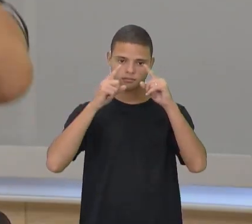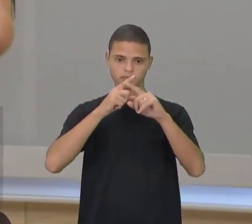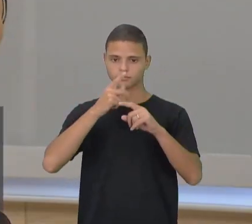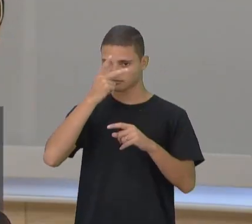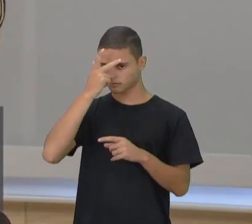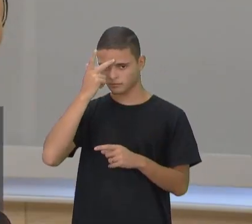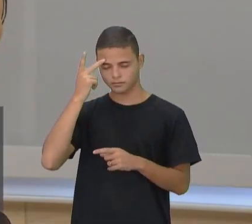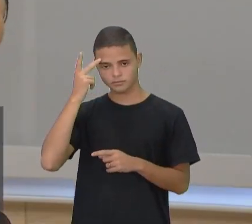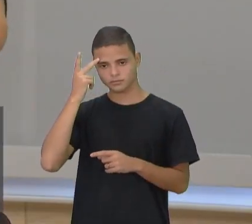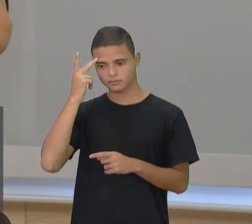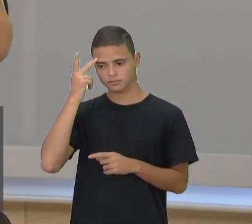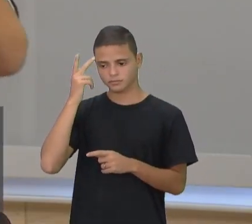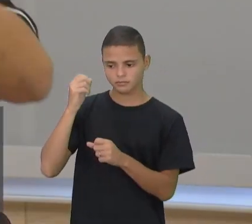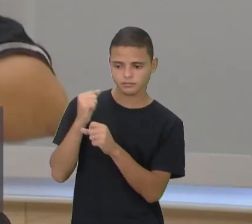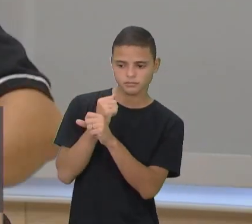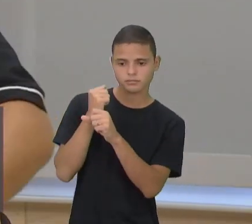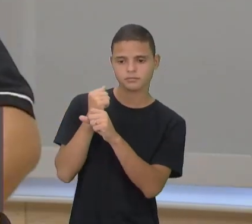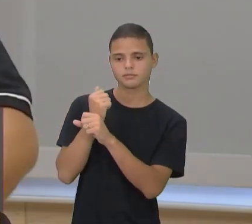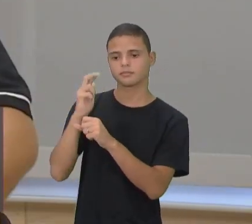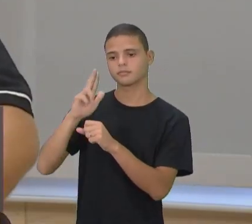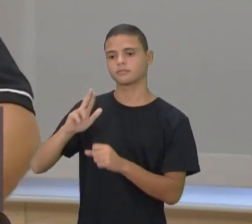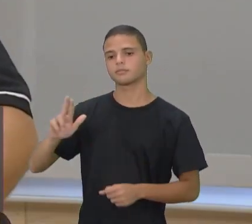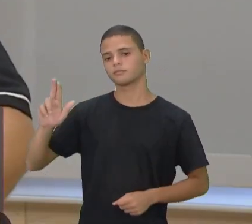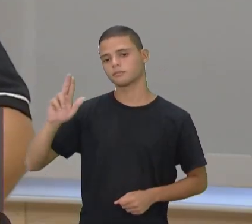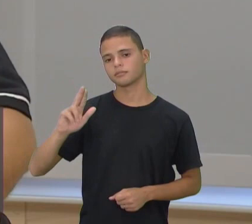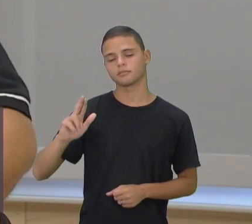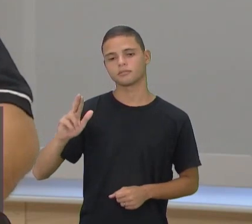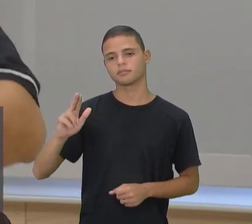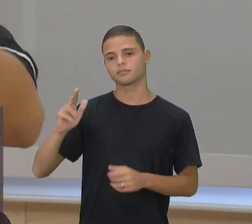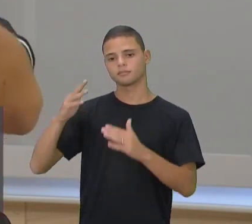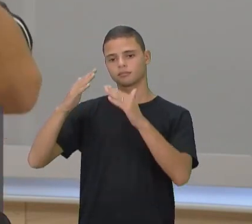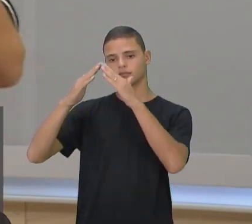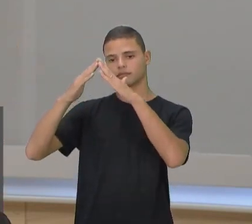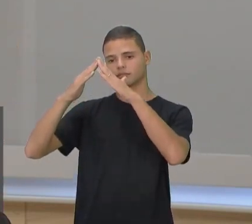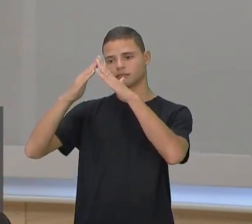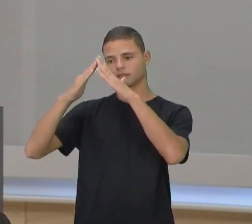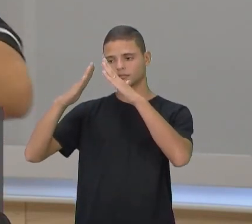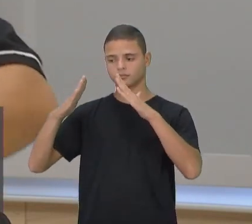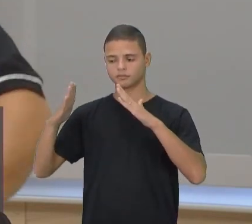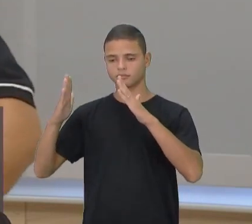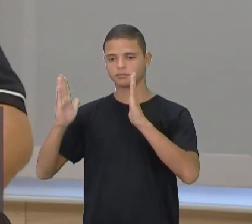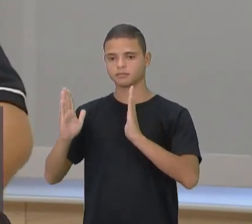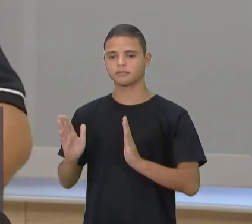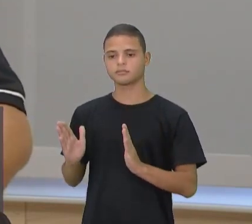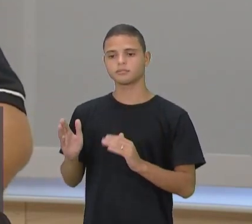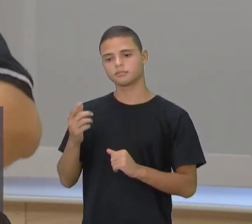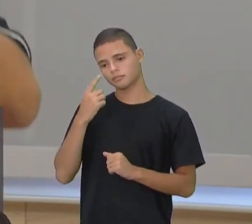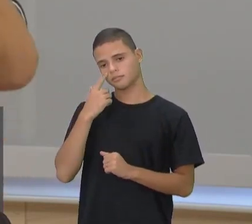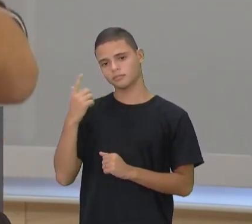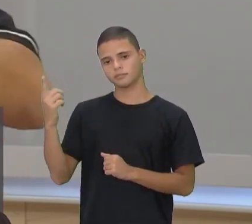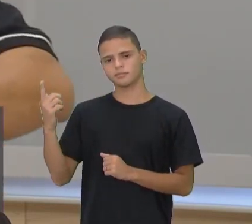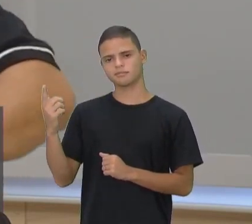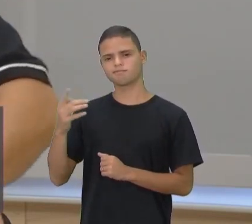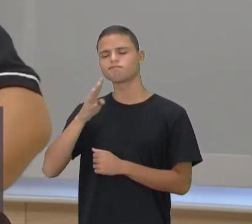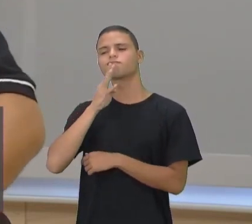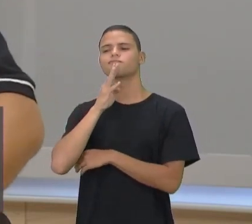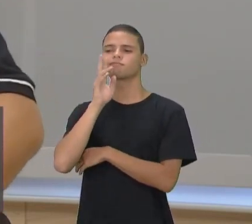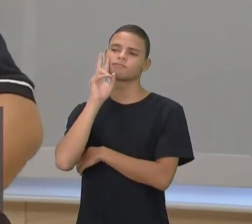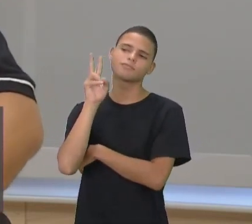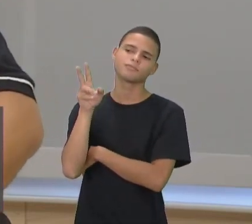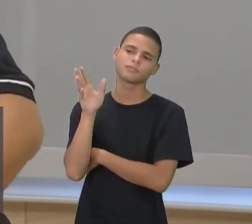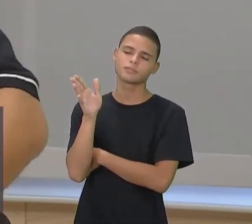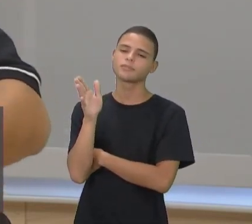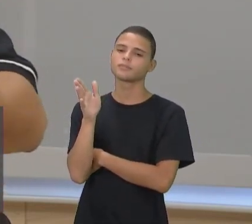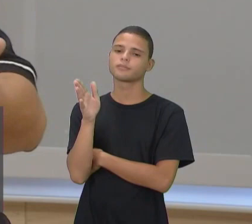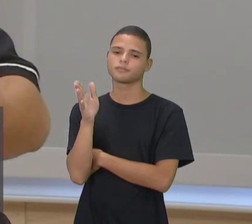ver construções que utilizam aquelas telhas que, como você mesmo viu na imagem, eu conheço essa telha, eu já vi isso aí.